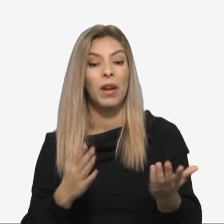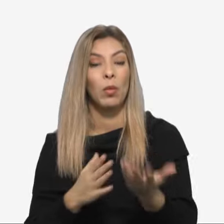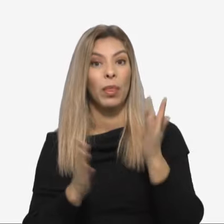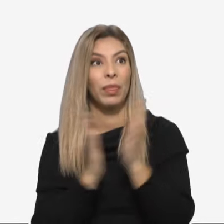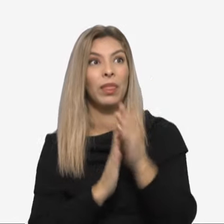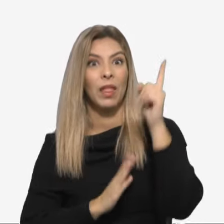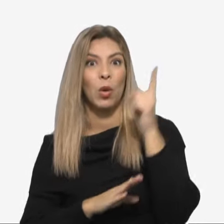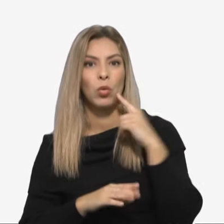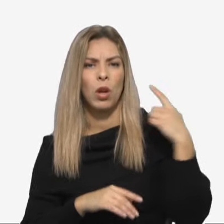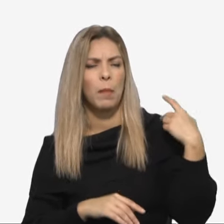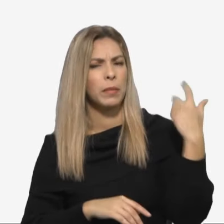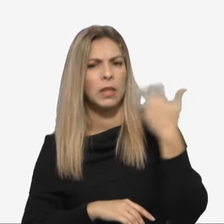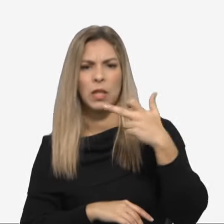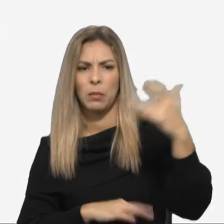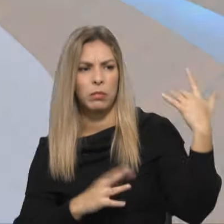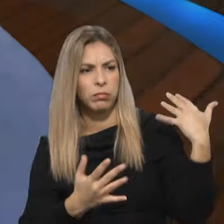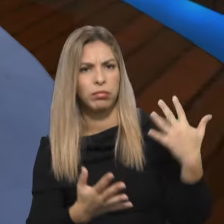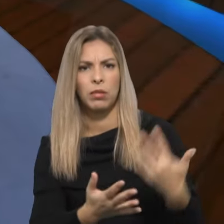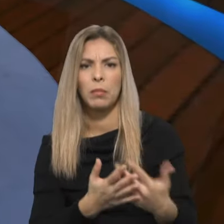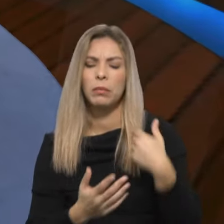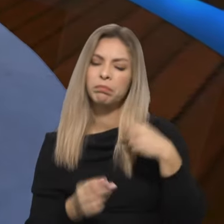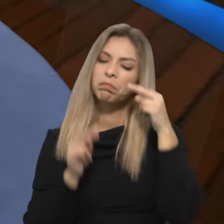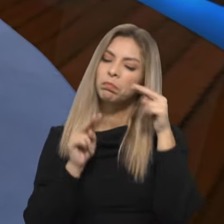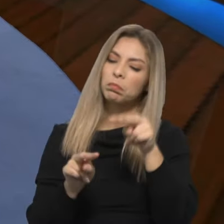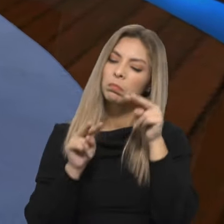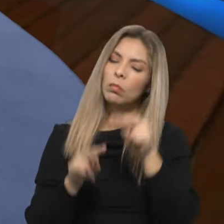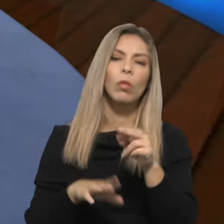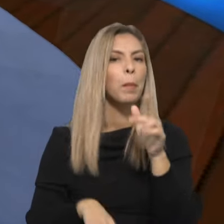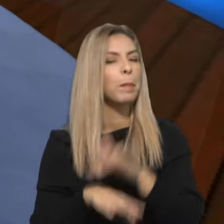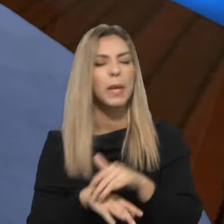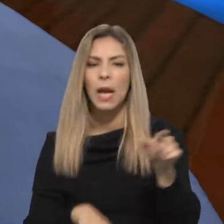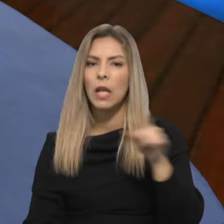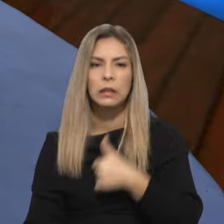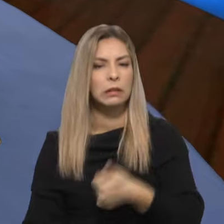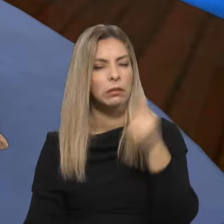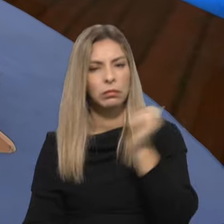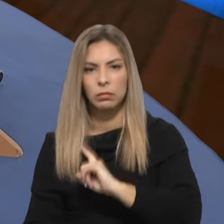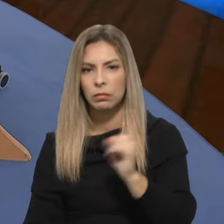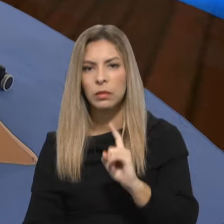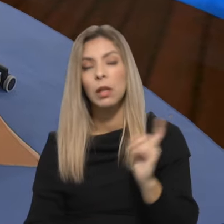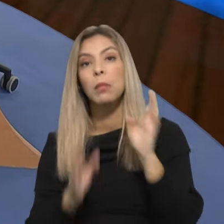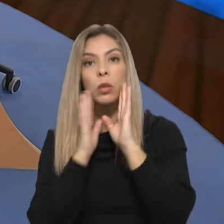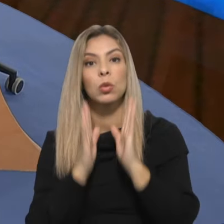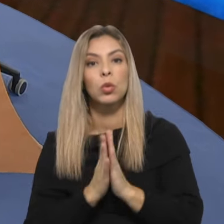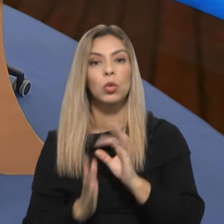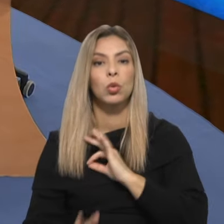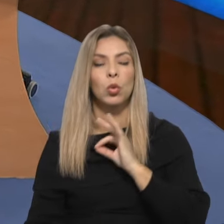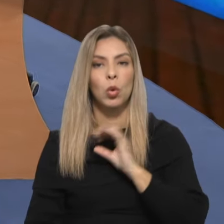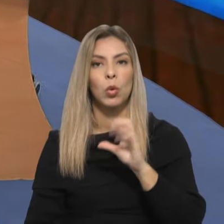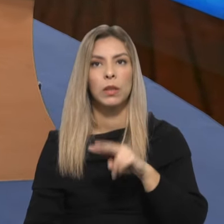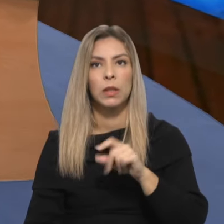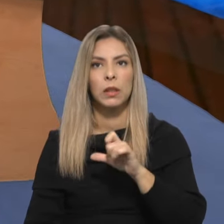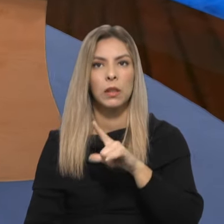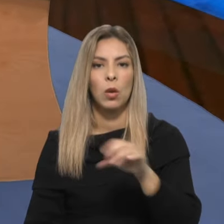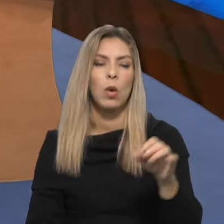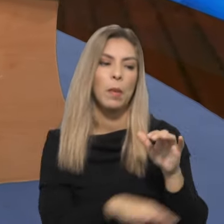leitura que nos convoca a olhar não para as questões do pecado, porque o dogma da Imaculada Conceição tem andado sempre muito misturado com o dogma do pecado